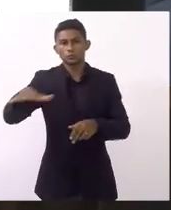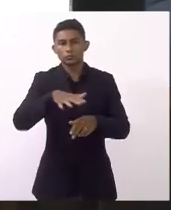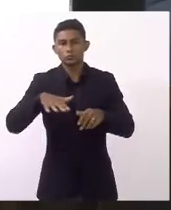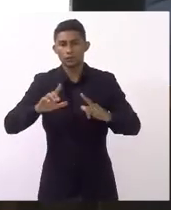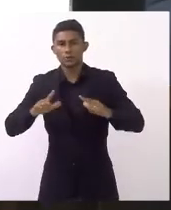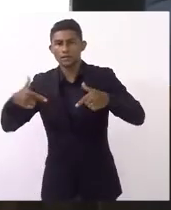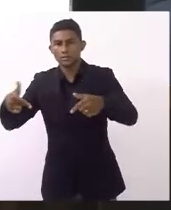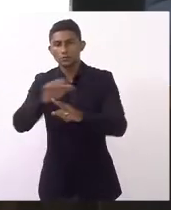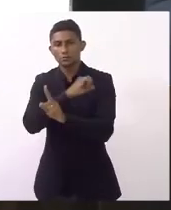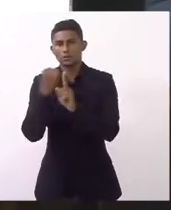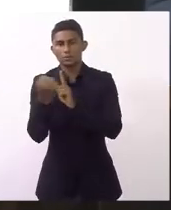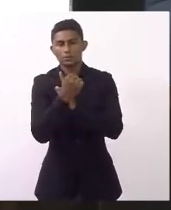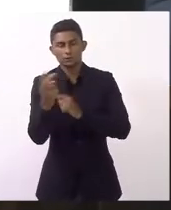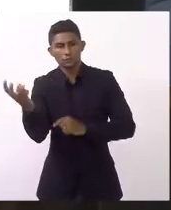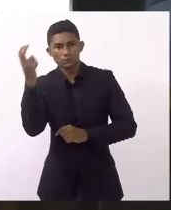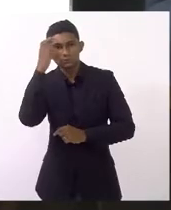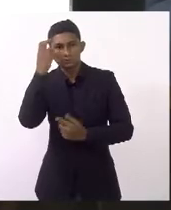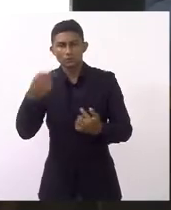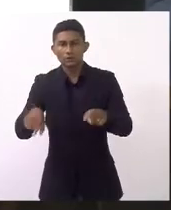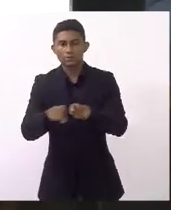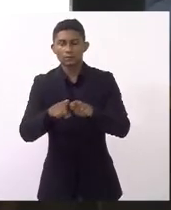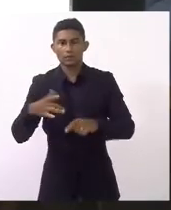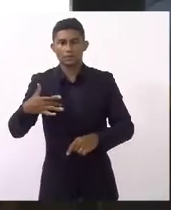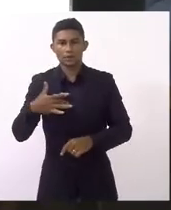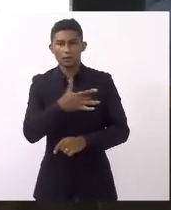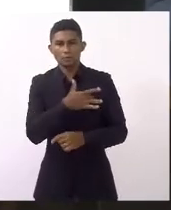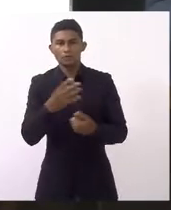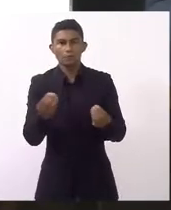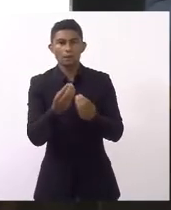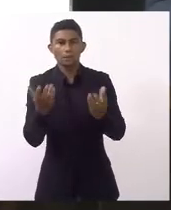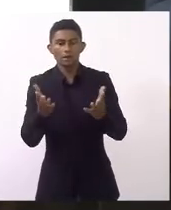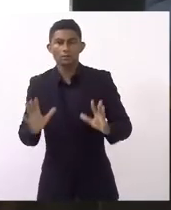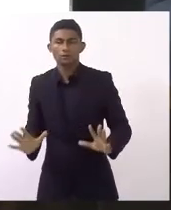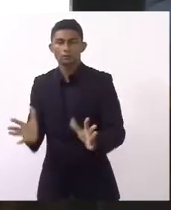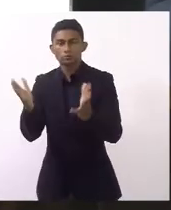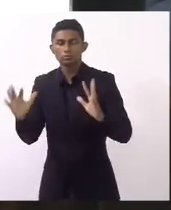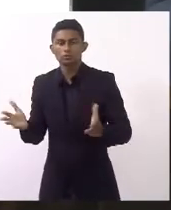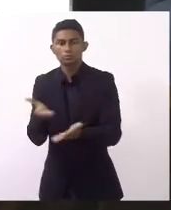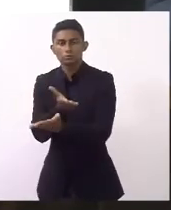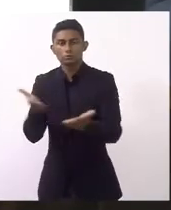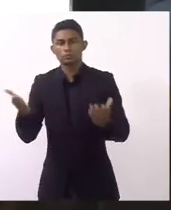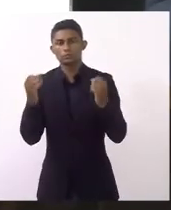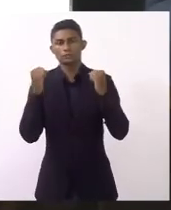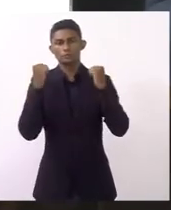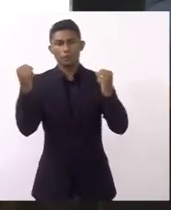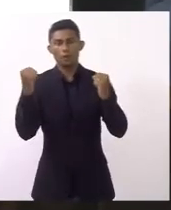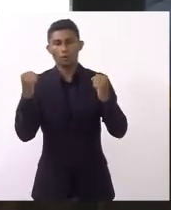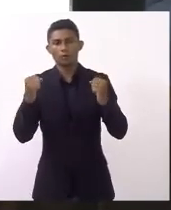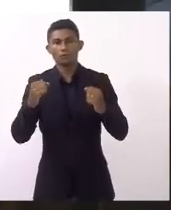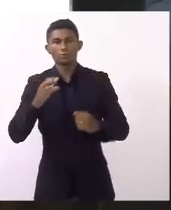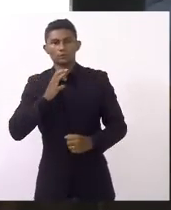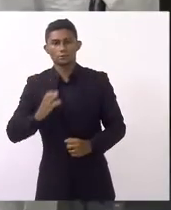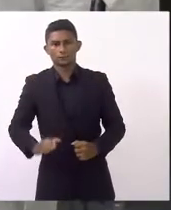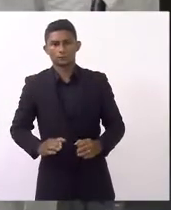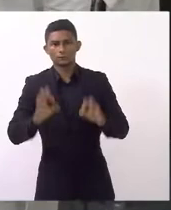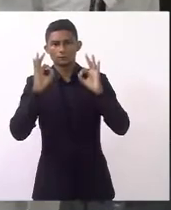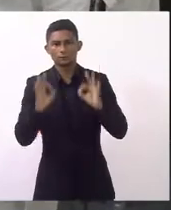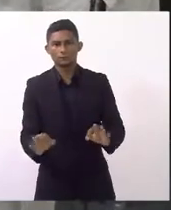ações sociais culturais e de saúde em busca do fortalecimento da Cidadania